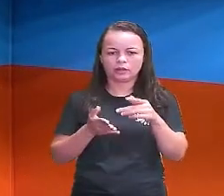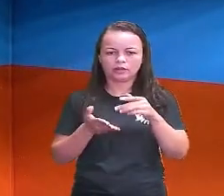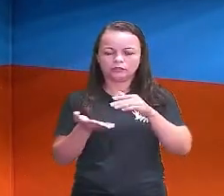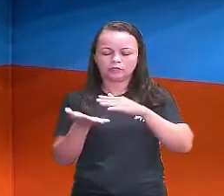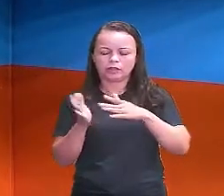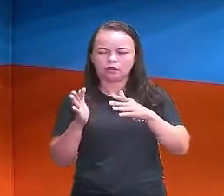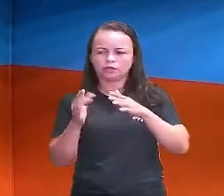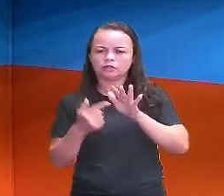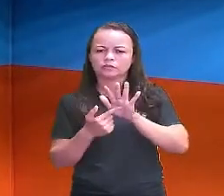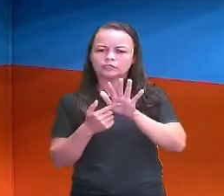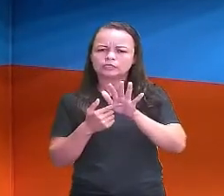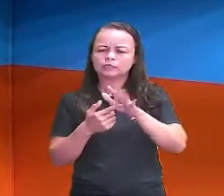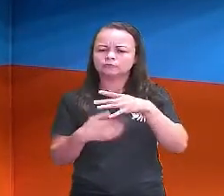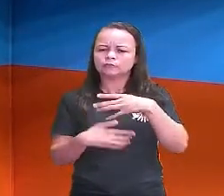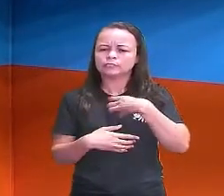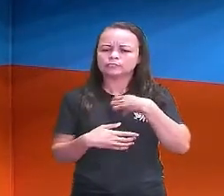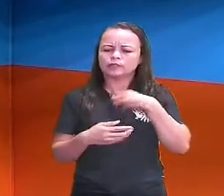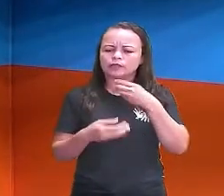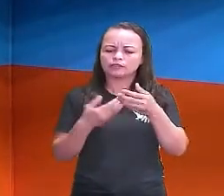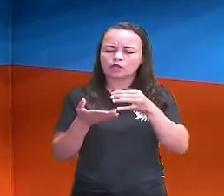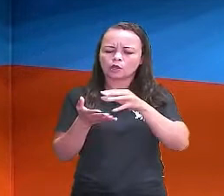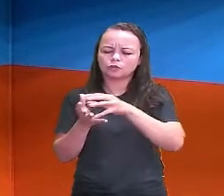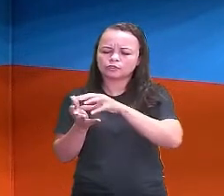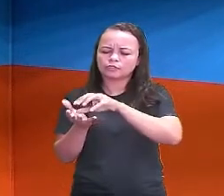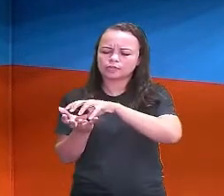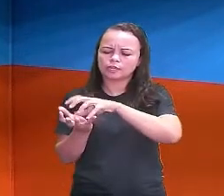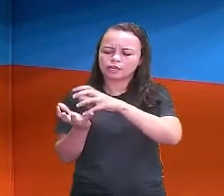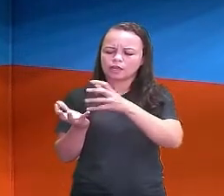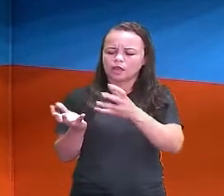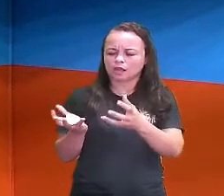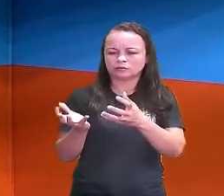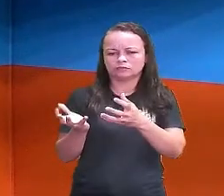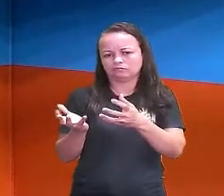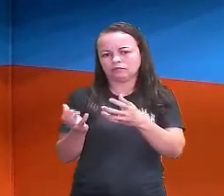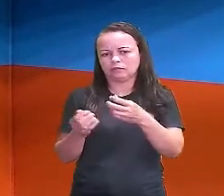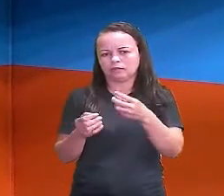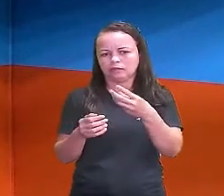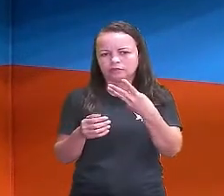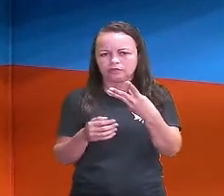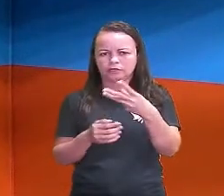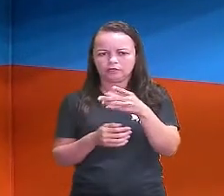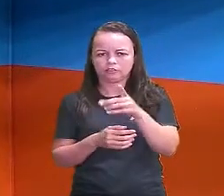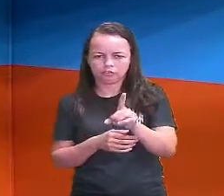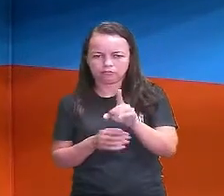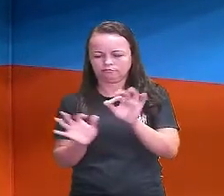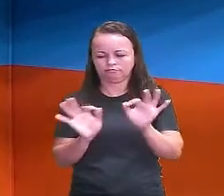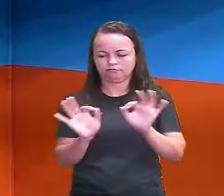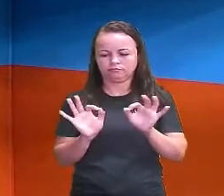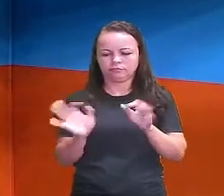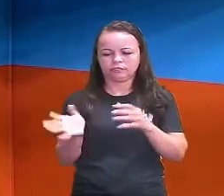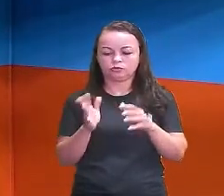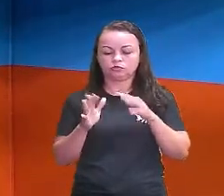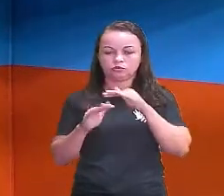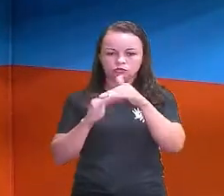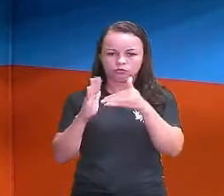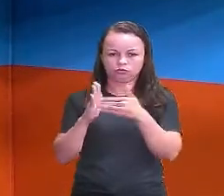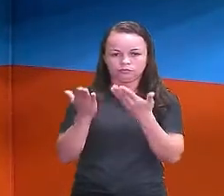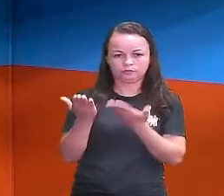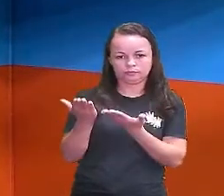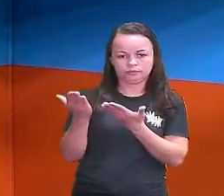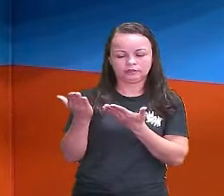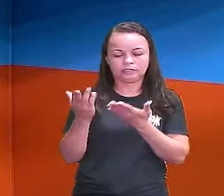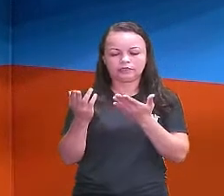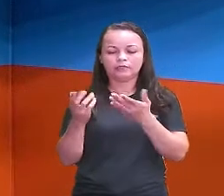dimensão, aquela sensação de que vai sair do papel em 3D. Então, tudo isso aqui é